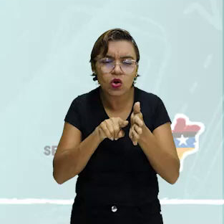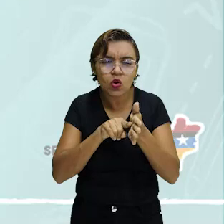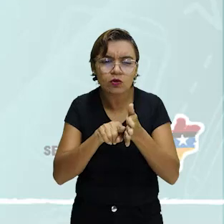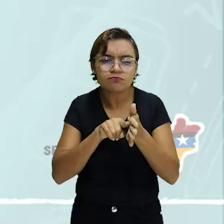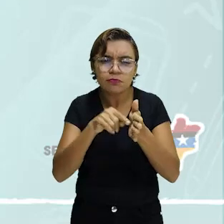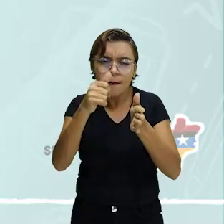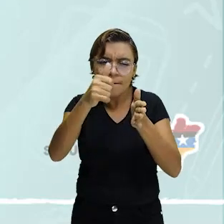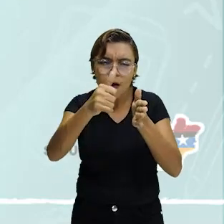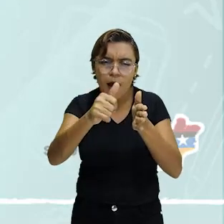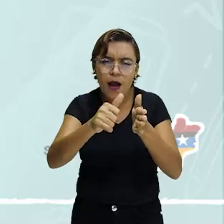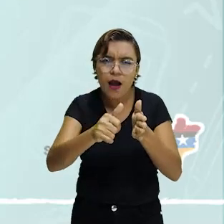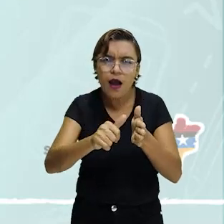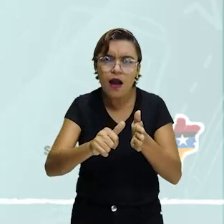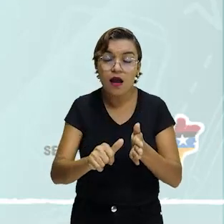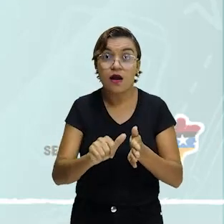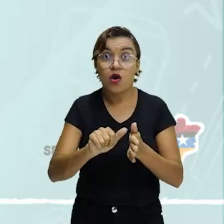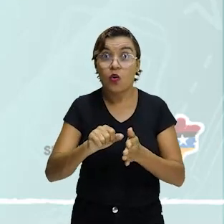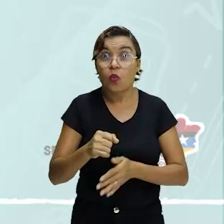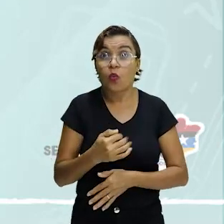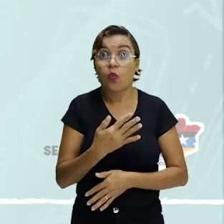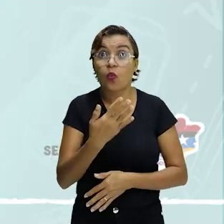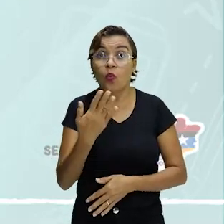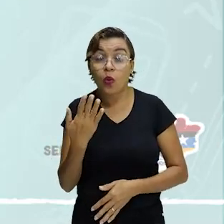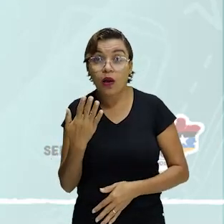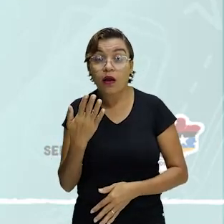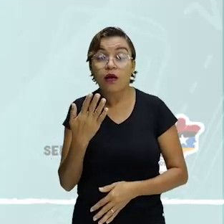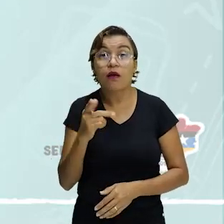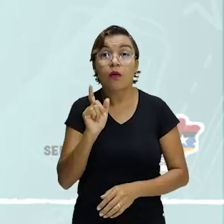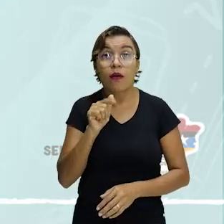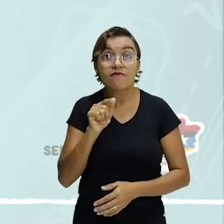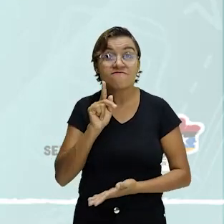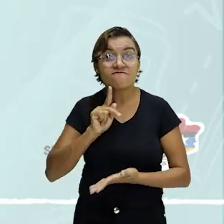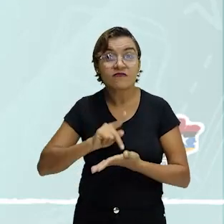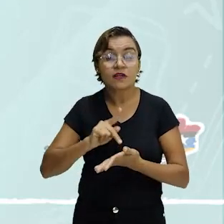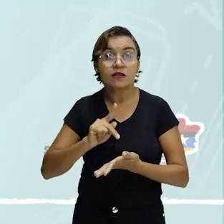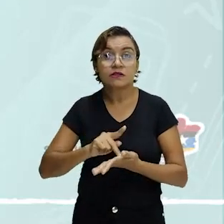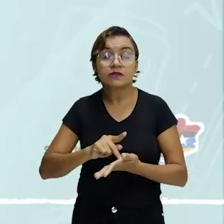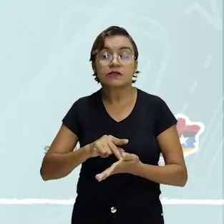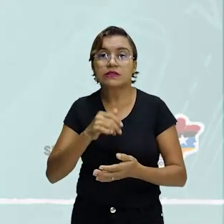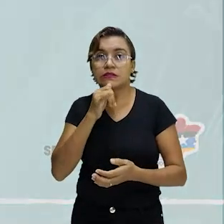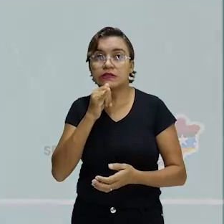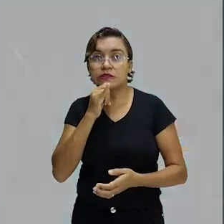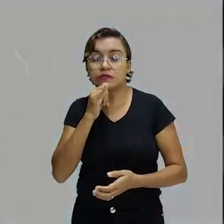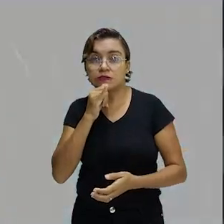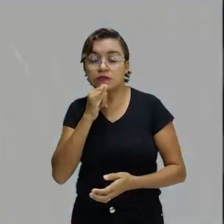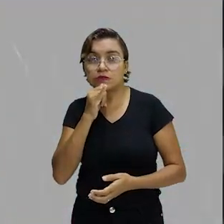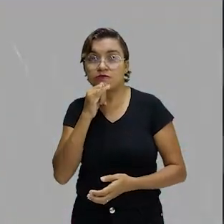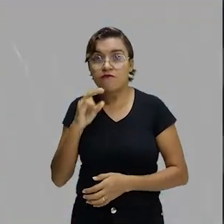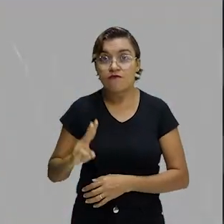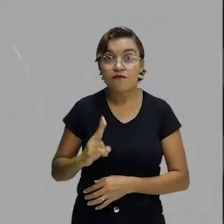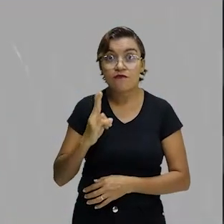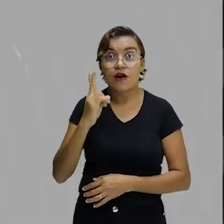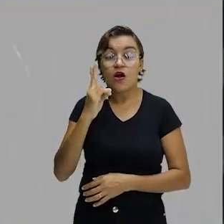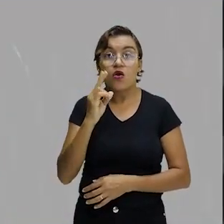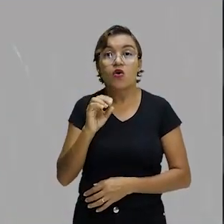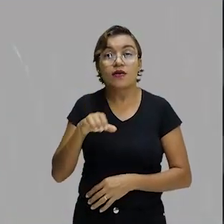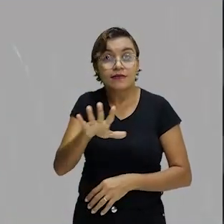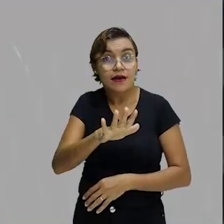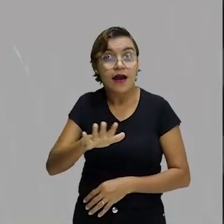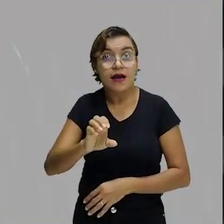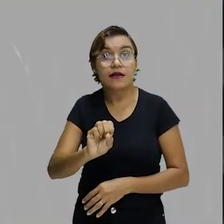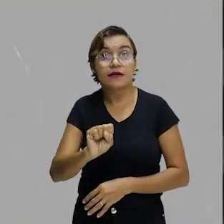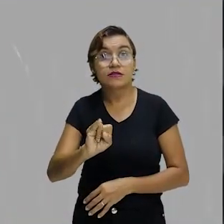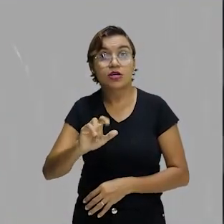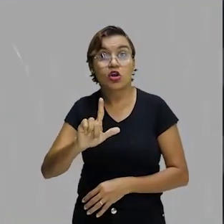qual delas se torna concretamente objeto de validação dos silogismos. Quer ver uma